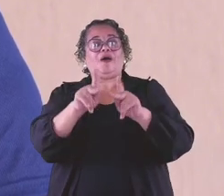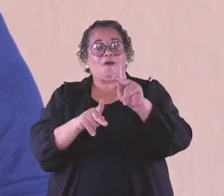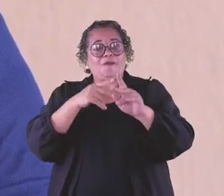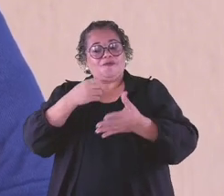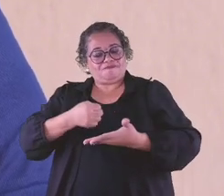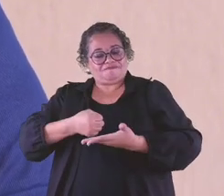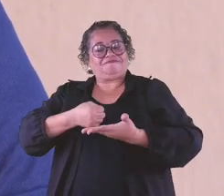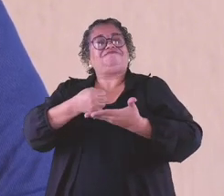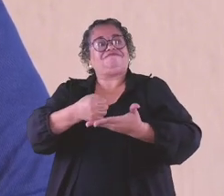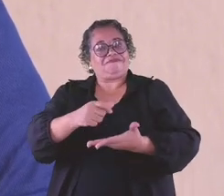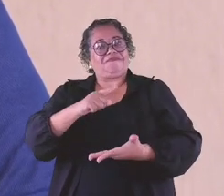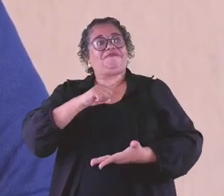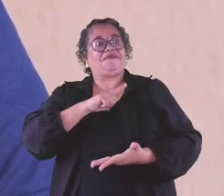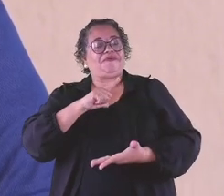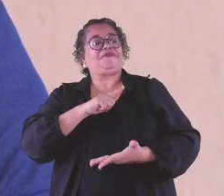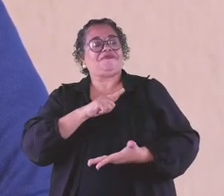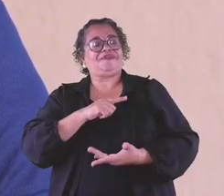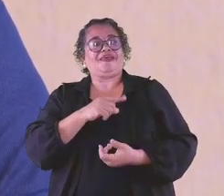nossa população